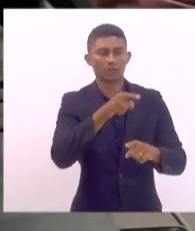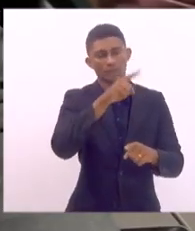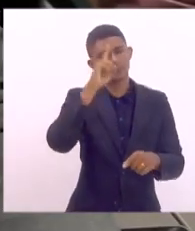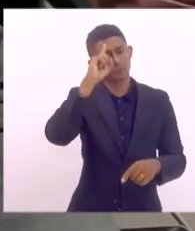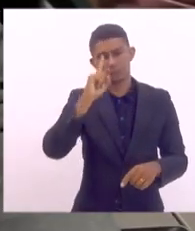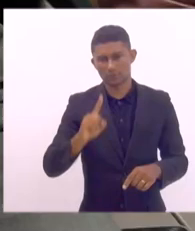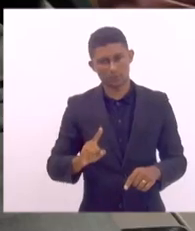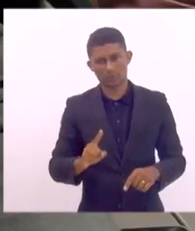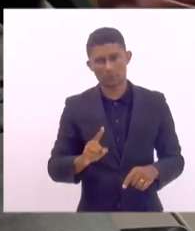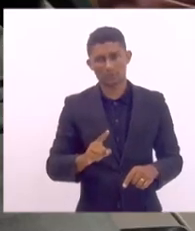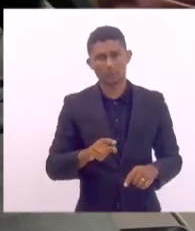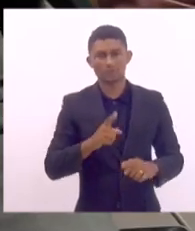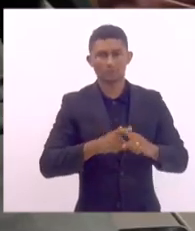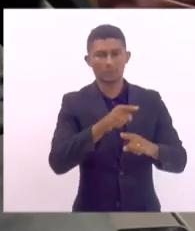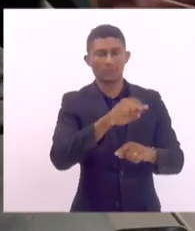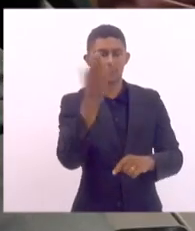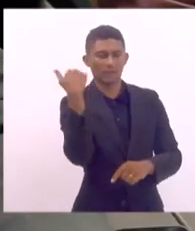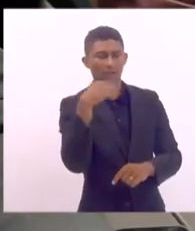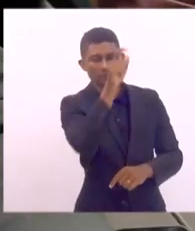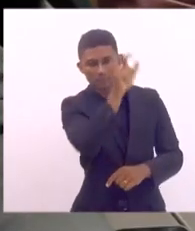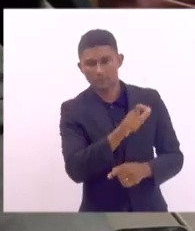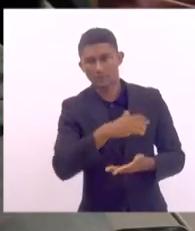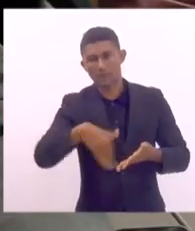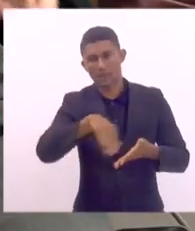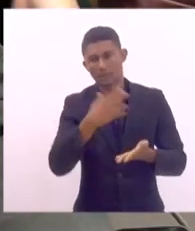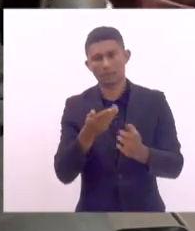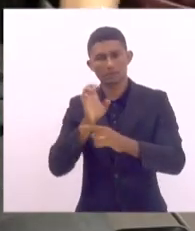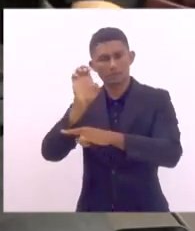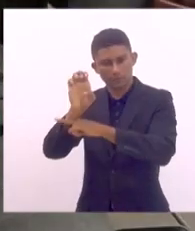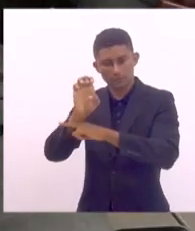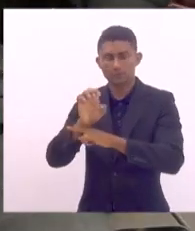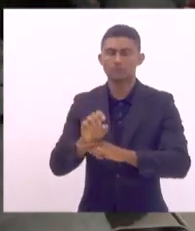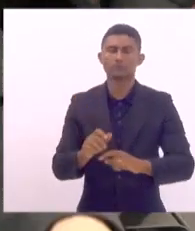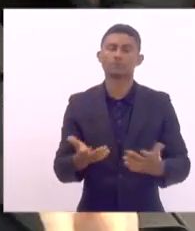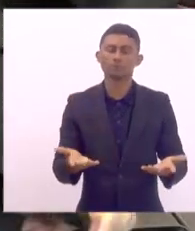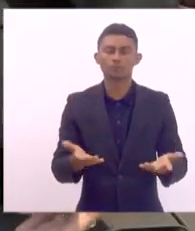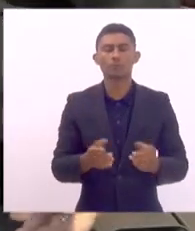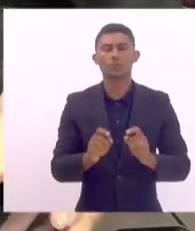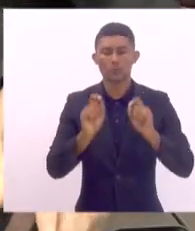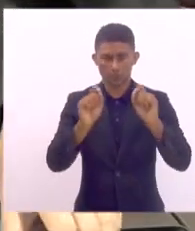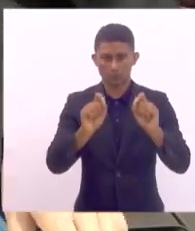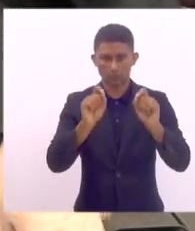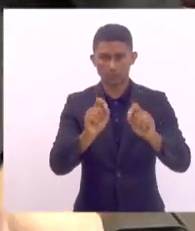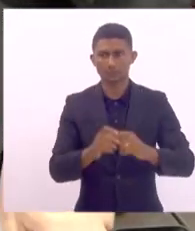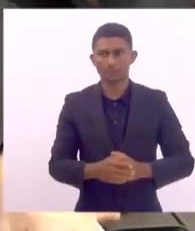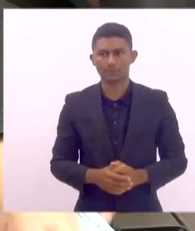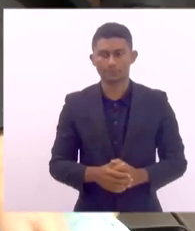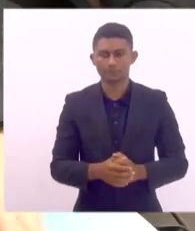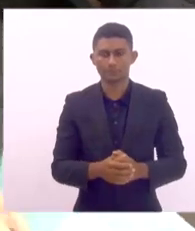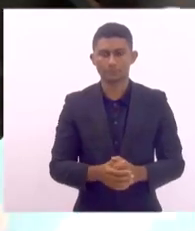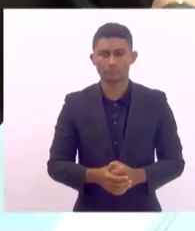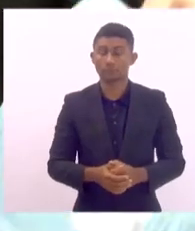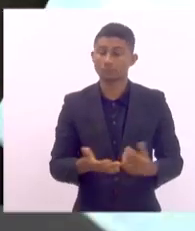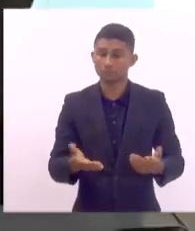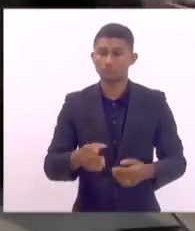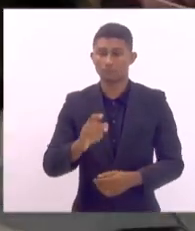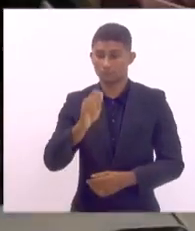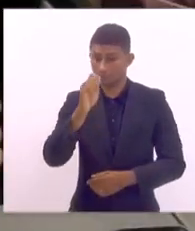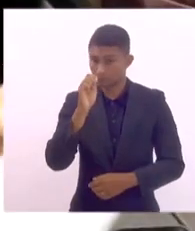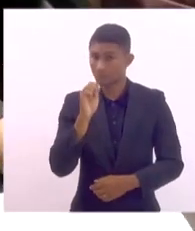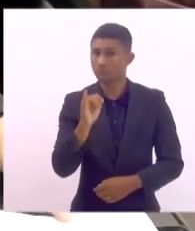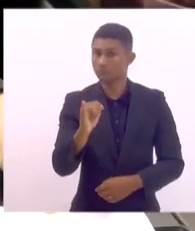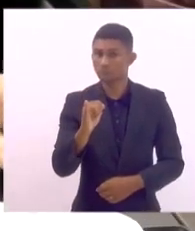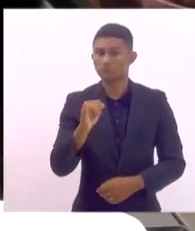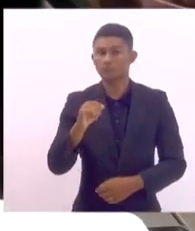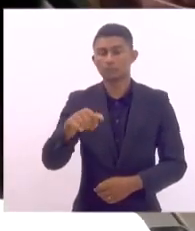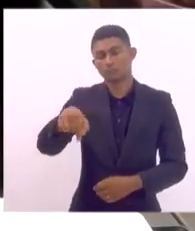nessa época ele era secretário de Estado. Presidente, se a gente for